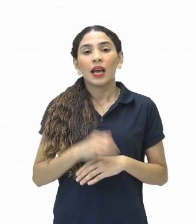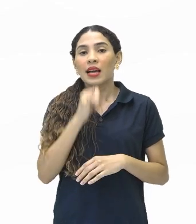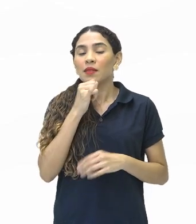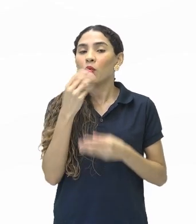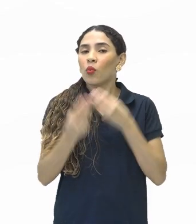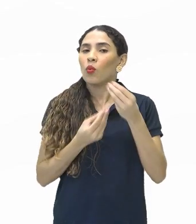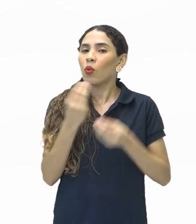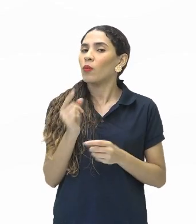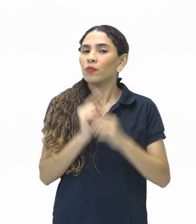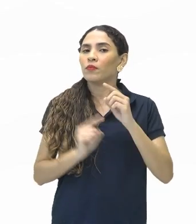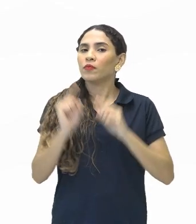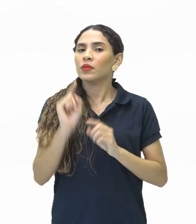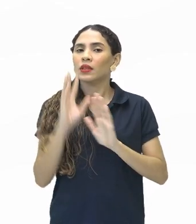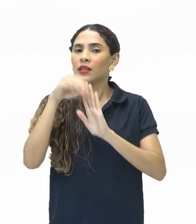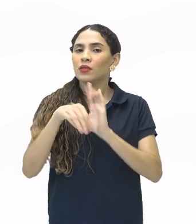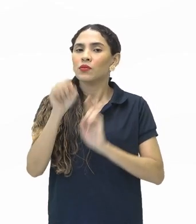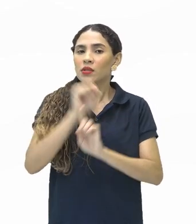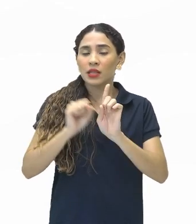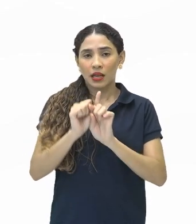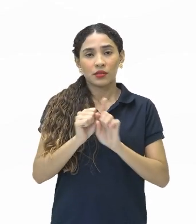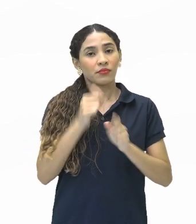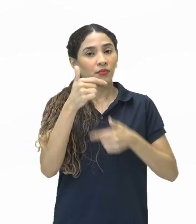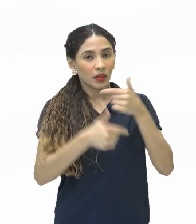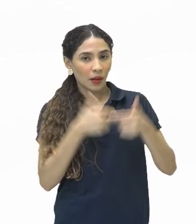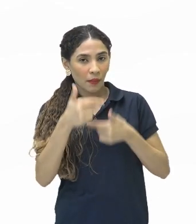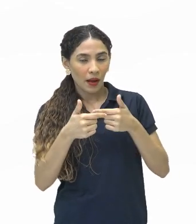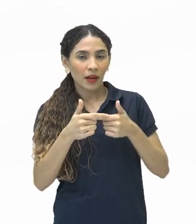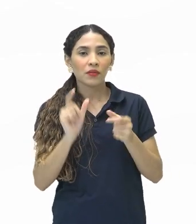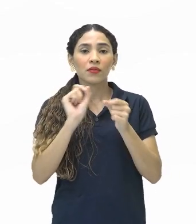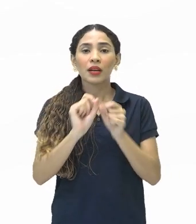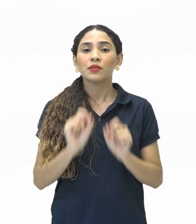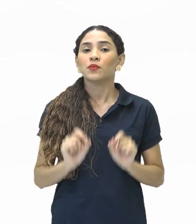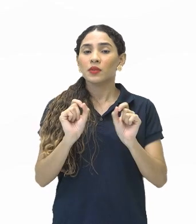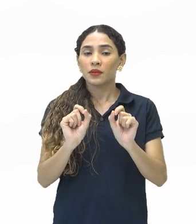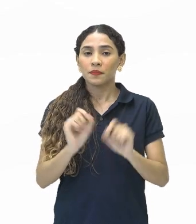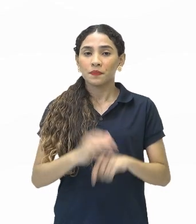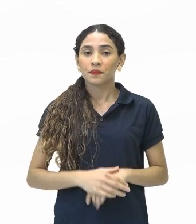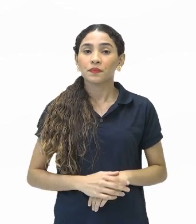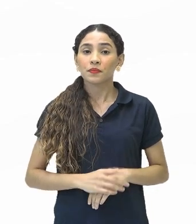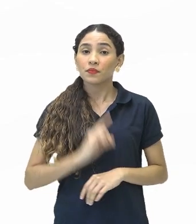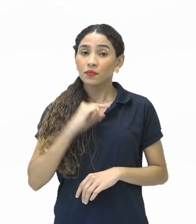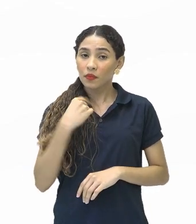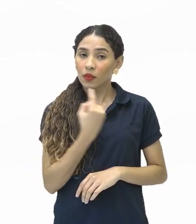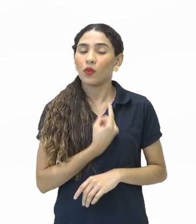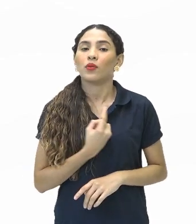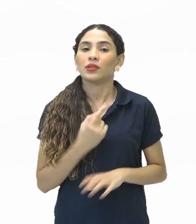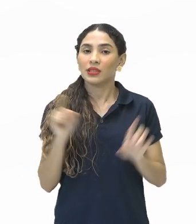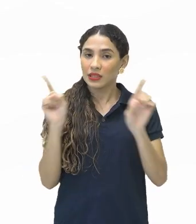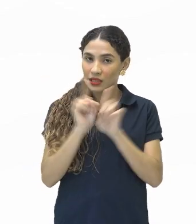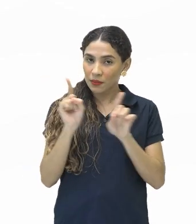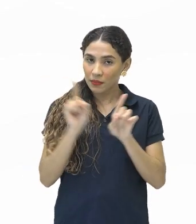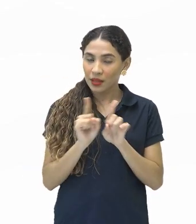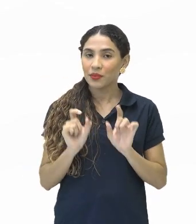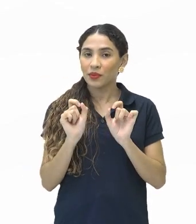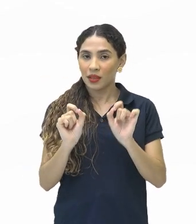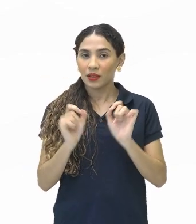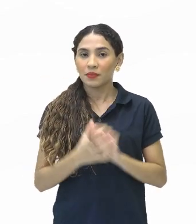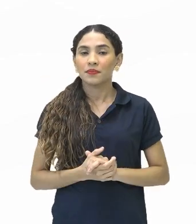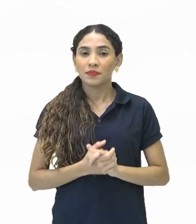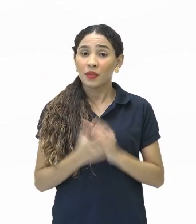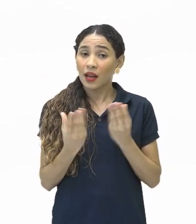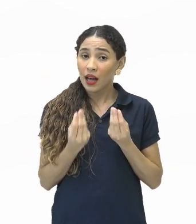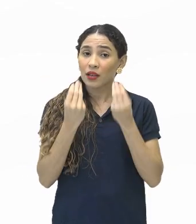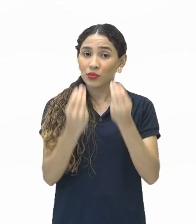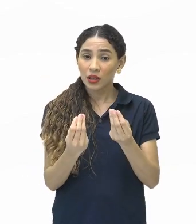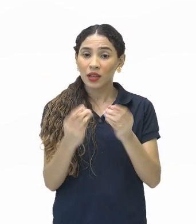sociedade, nosso trabalho, faz com que nós estejamos também, de uma certa maneira,